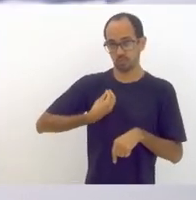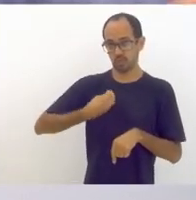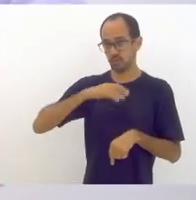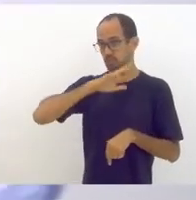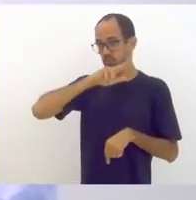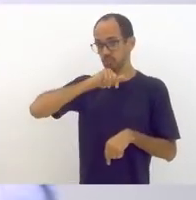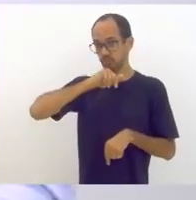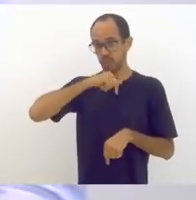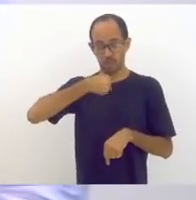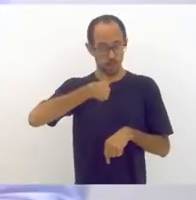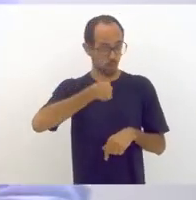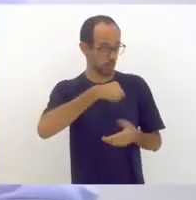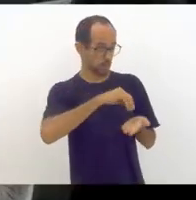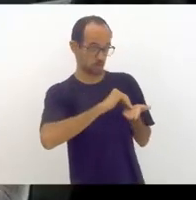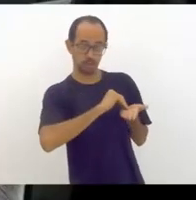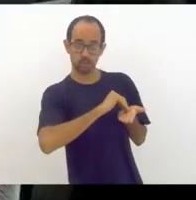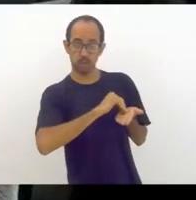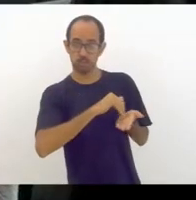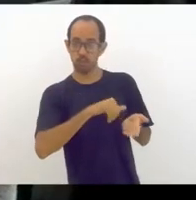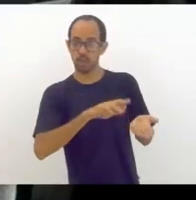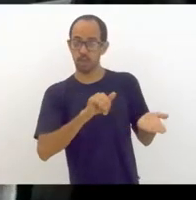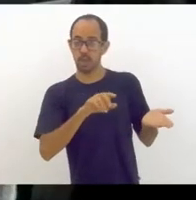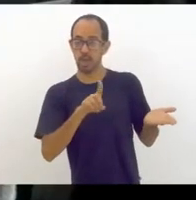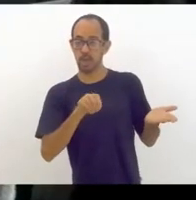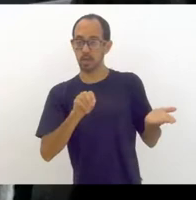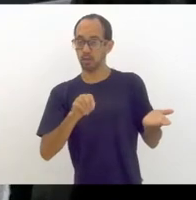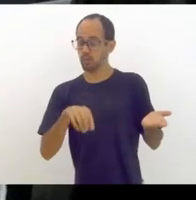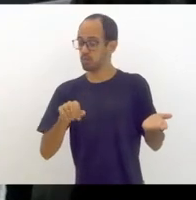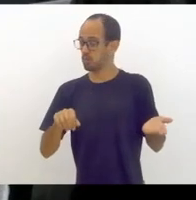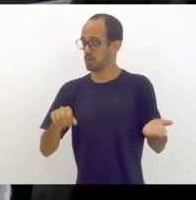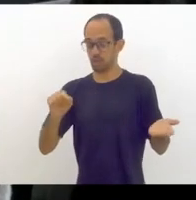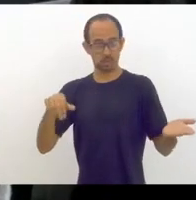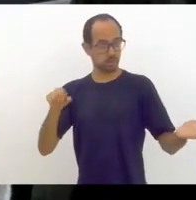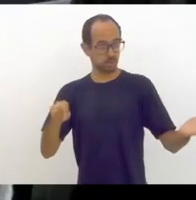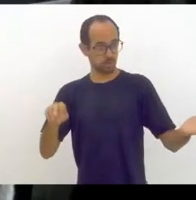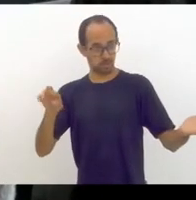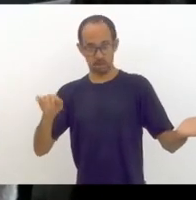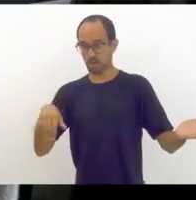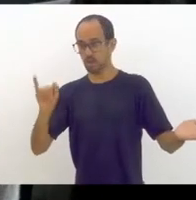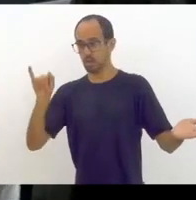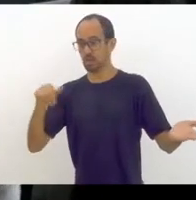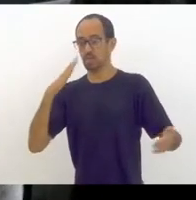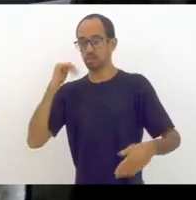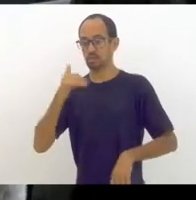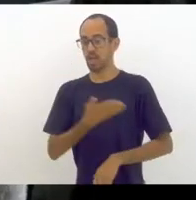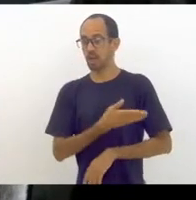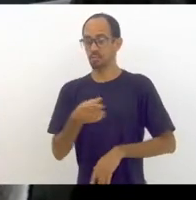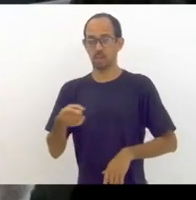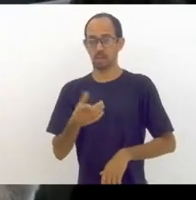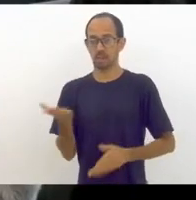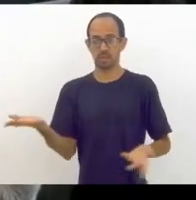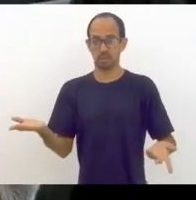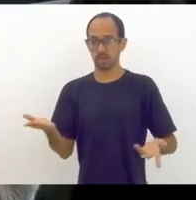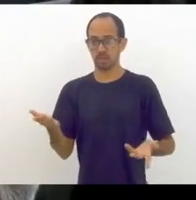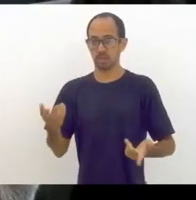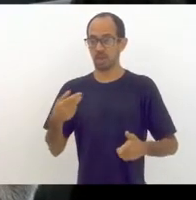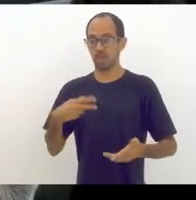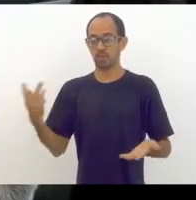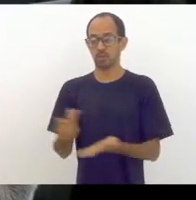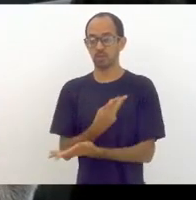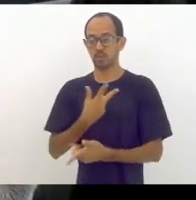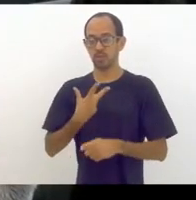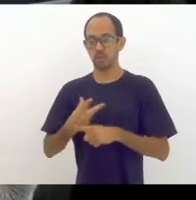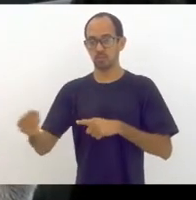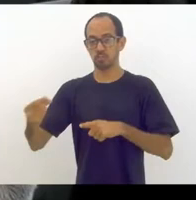aqui o Ricardo, está aqui o Fernando, está aqui o Andrei. Então, assim, foi algo inovador. E por que foi o refúgio? Para proteger e porque